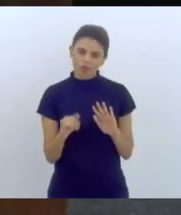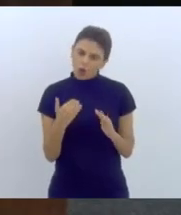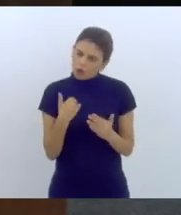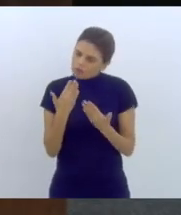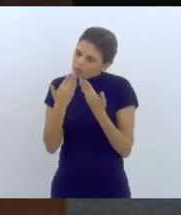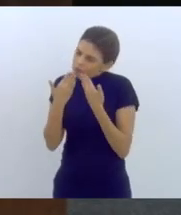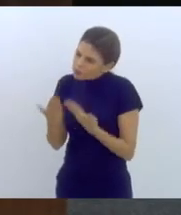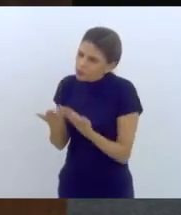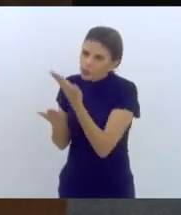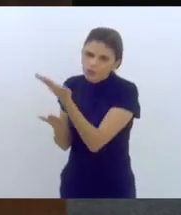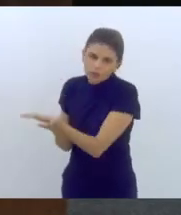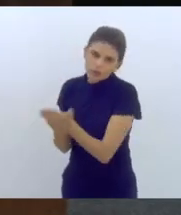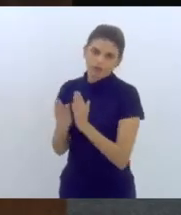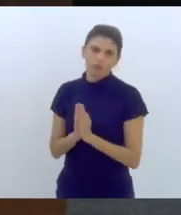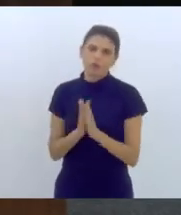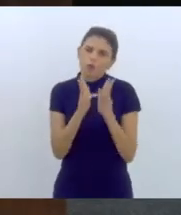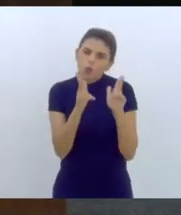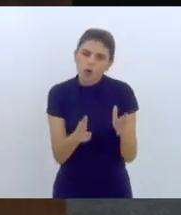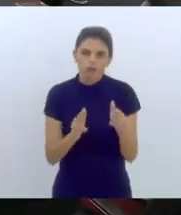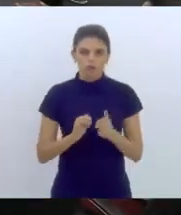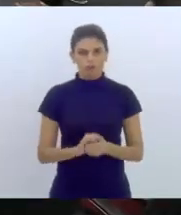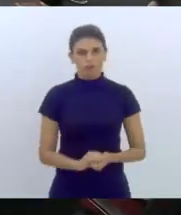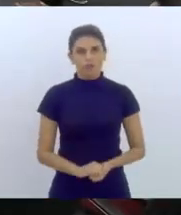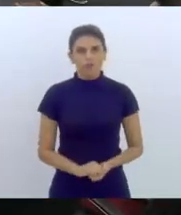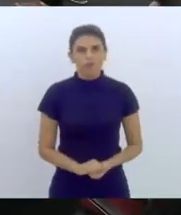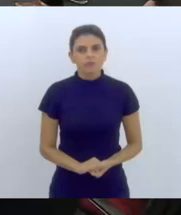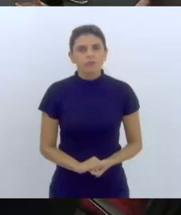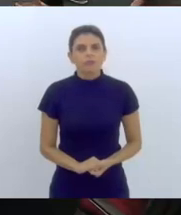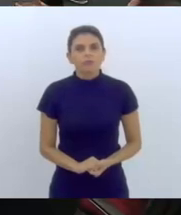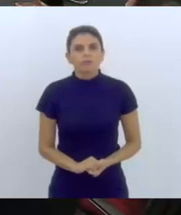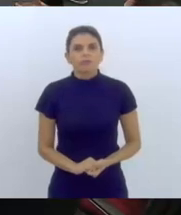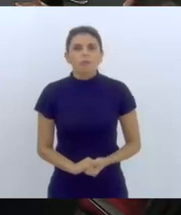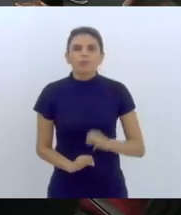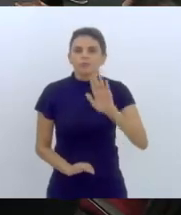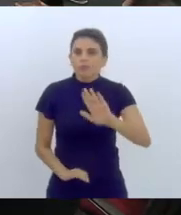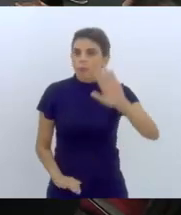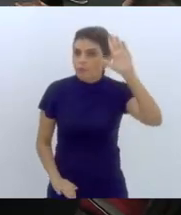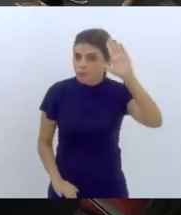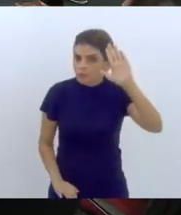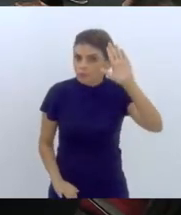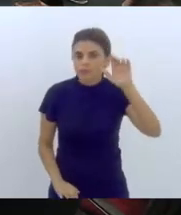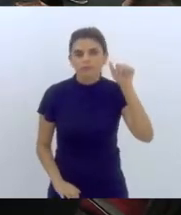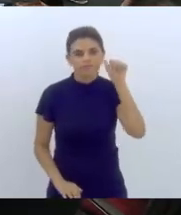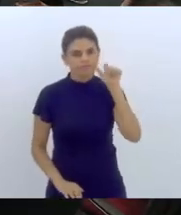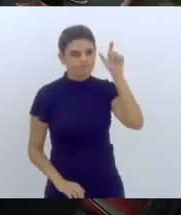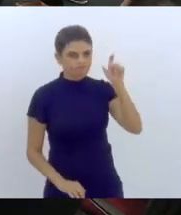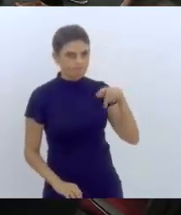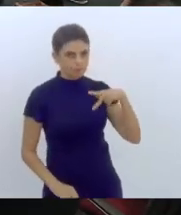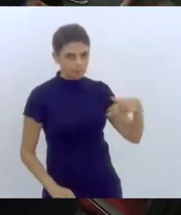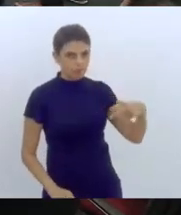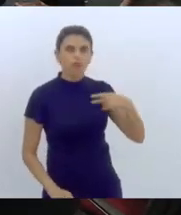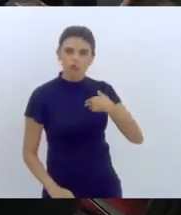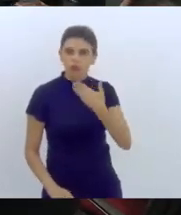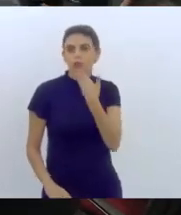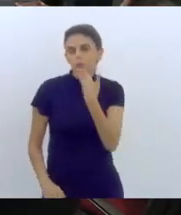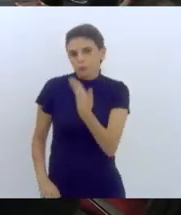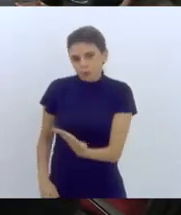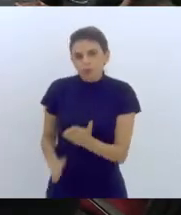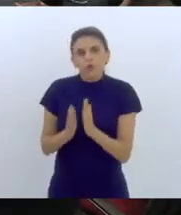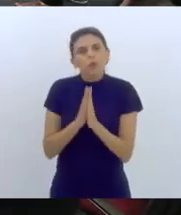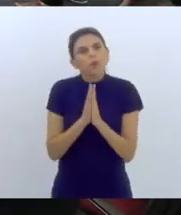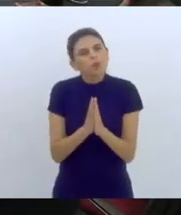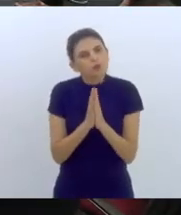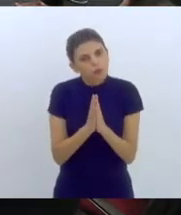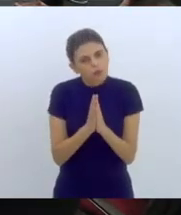que eu dirijo a Vossa Excelência. Questão de ordem, senhora presidenta. Vou solicitar, por favor,